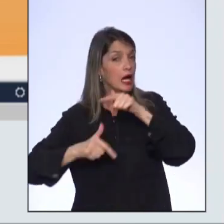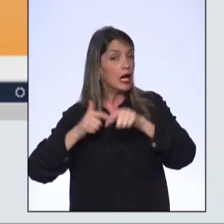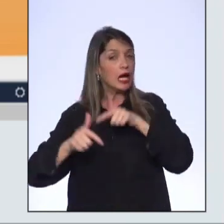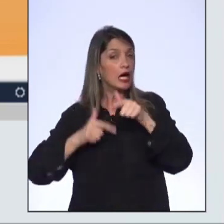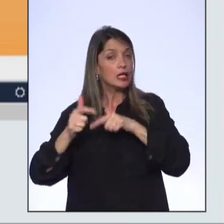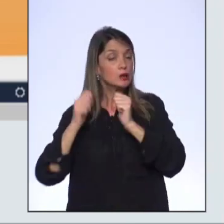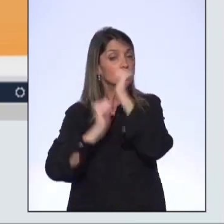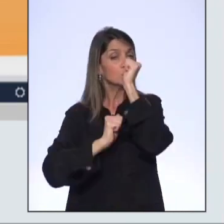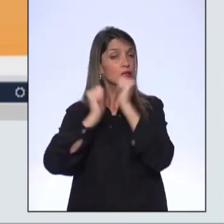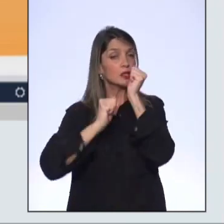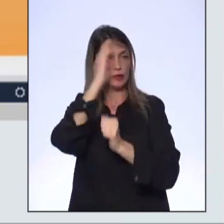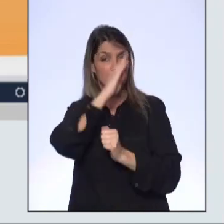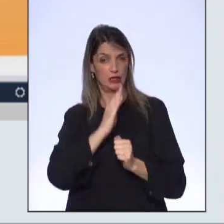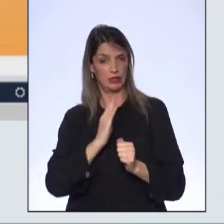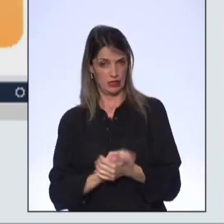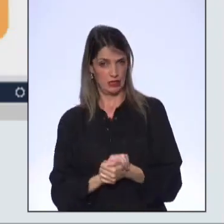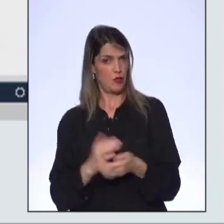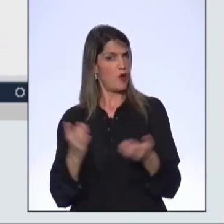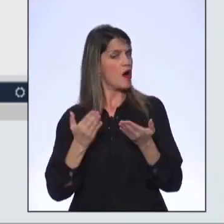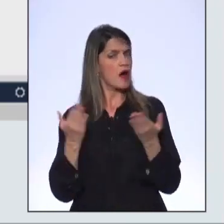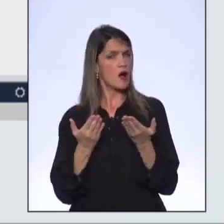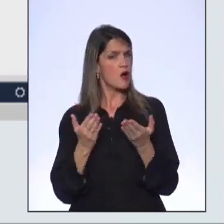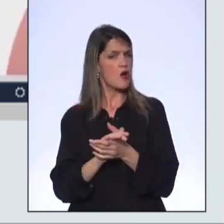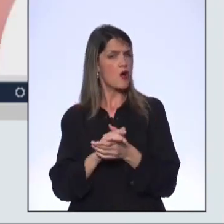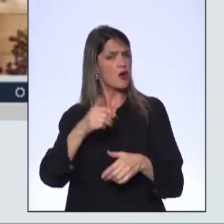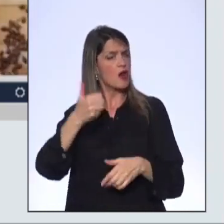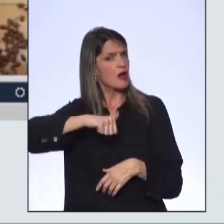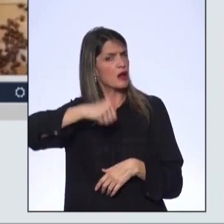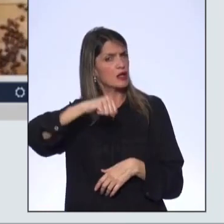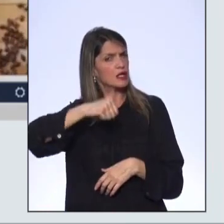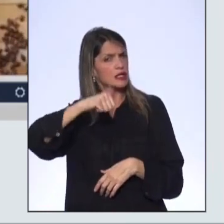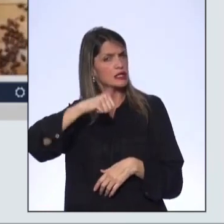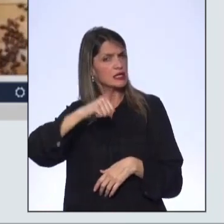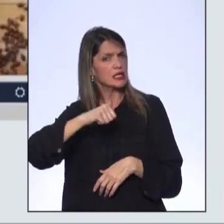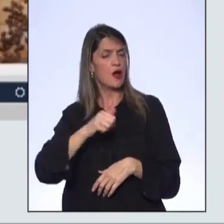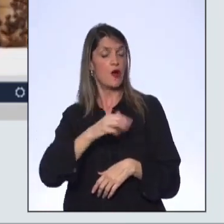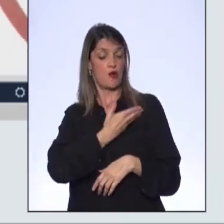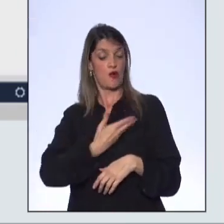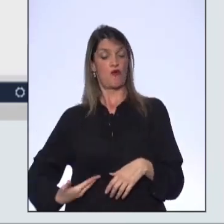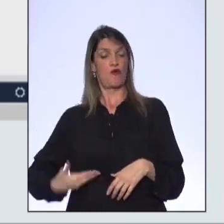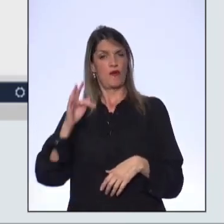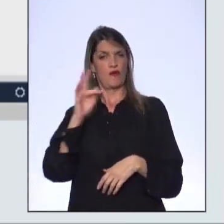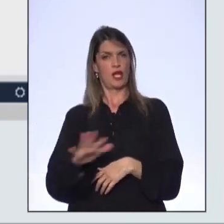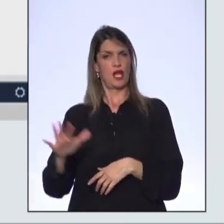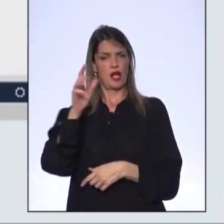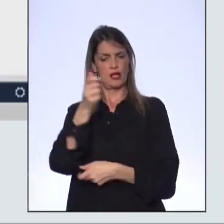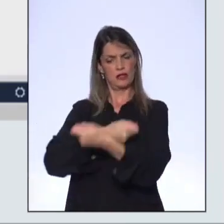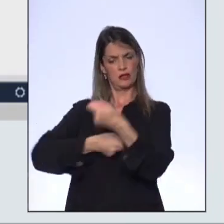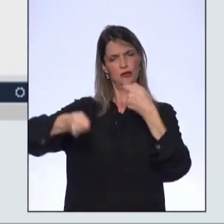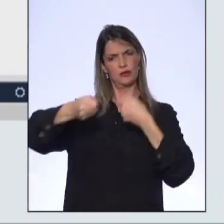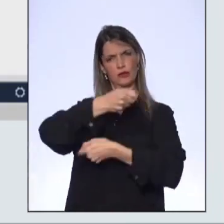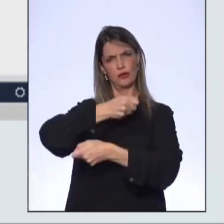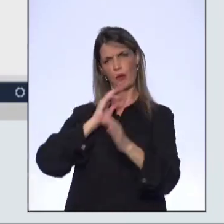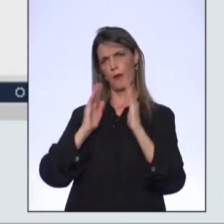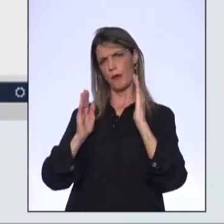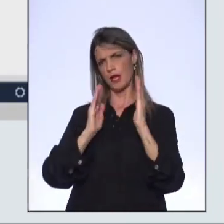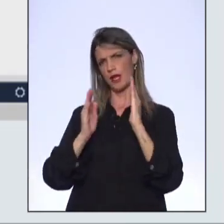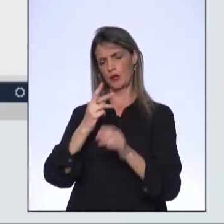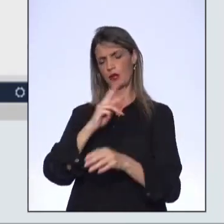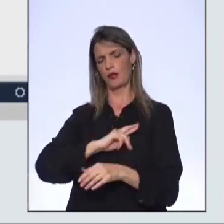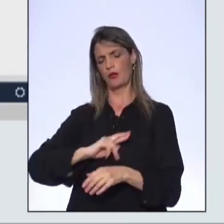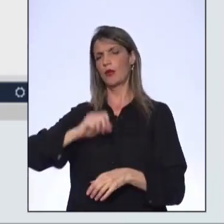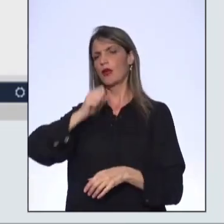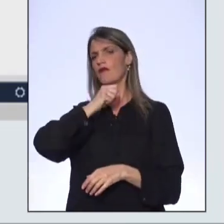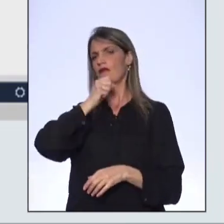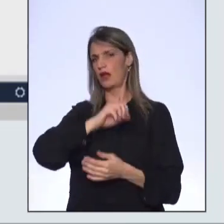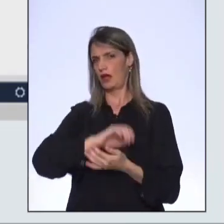desenvolvimento. Chegou a hora de analisar as principais intervenções do governo federal na economia durante a República Velha. Os